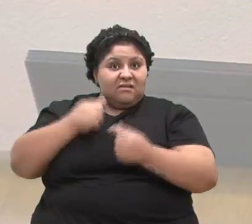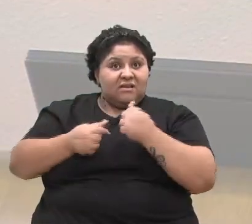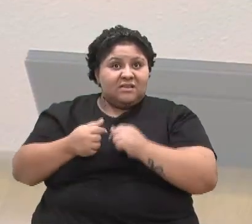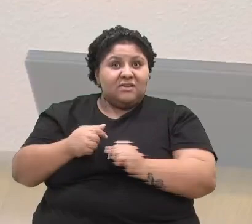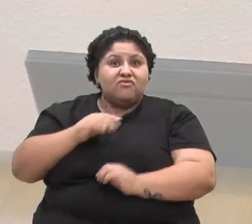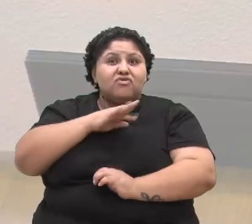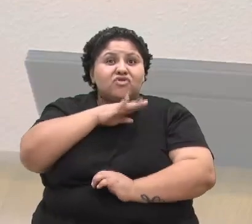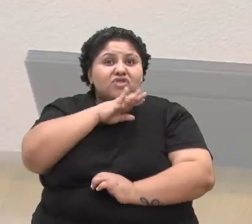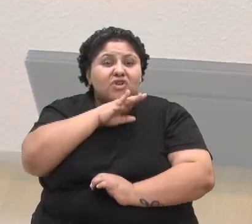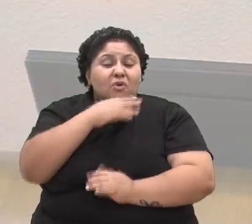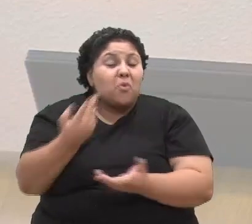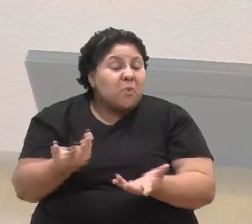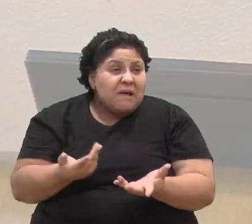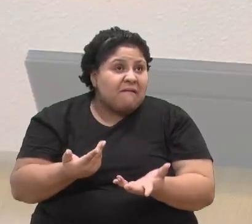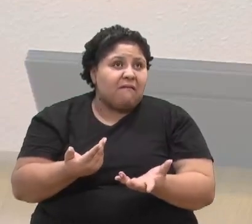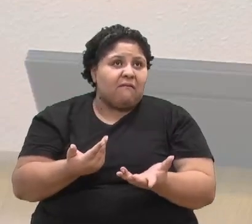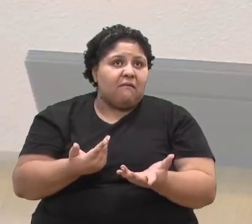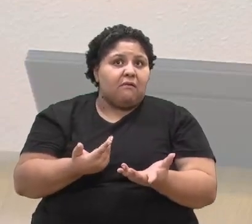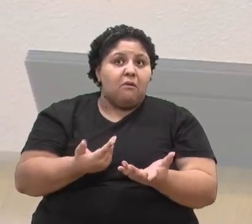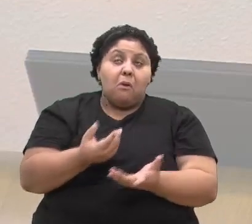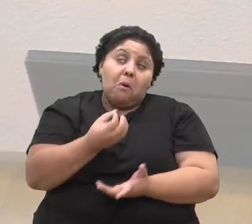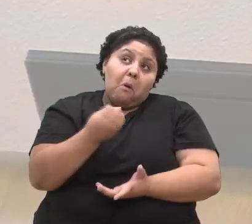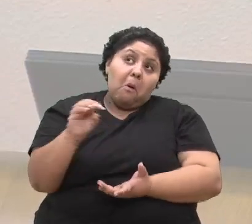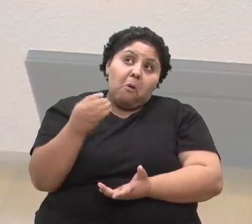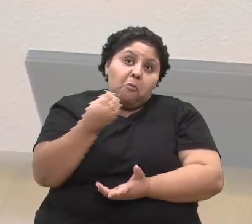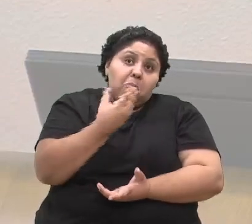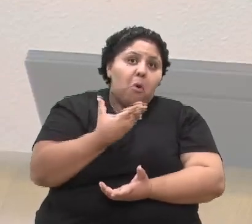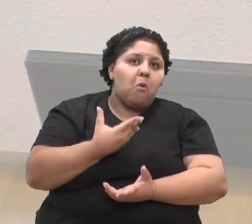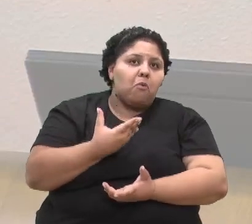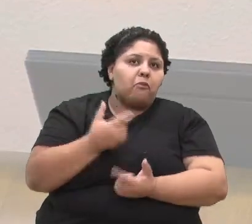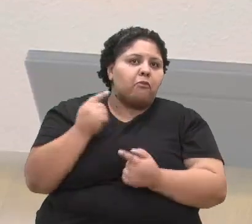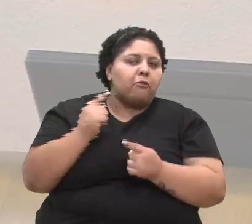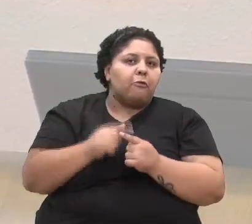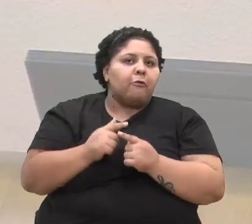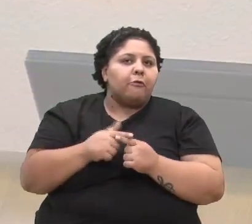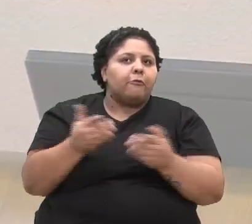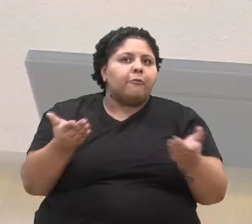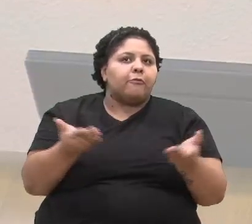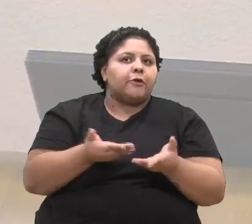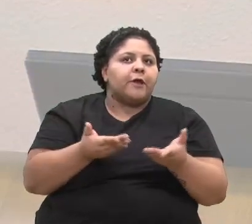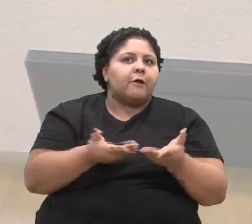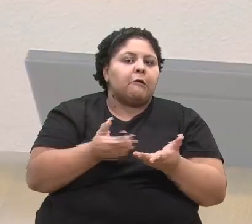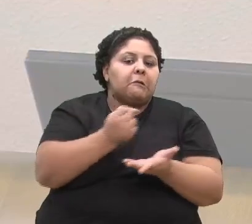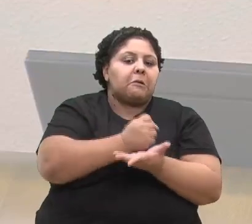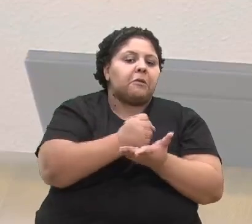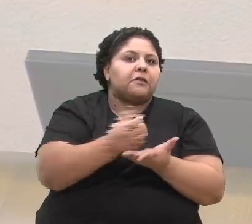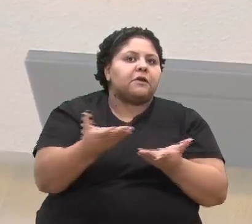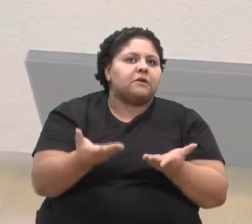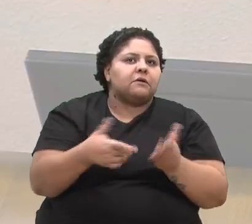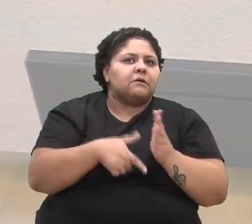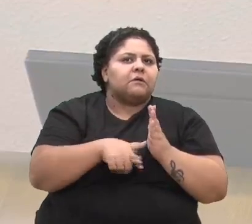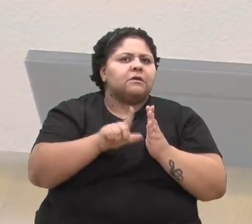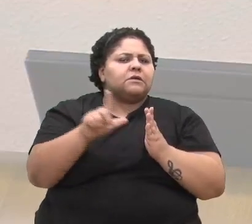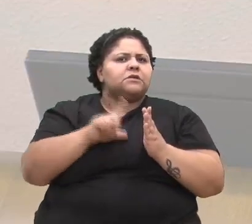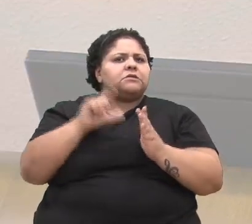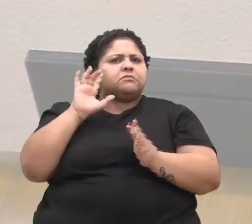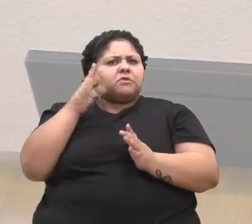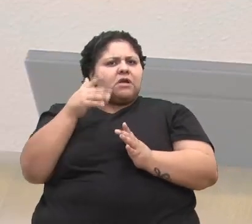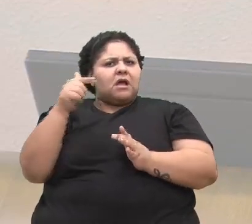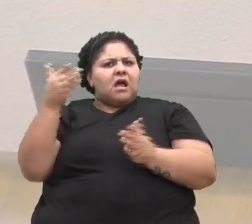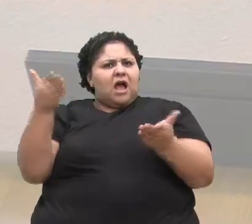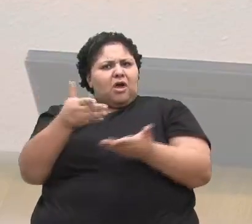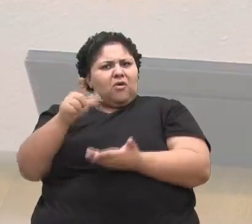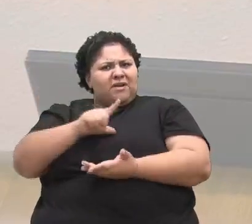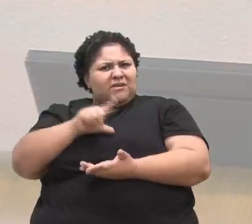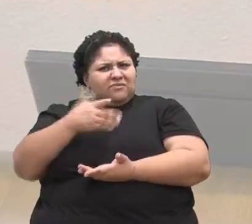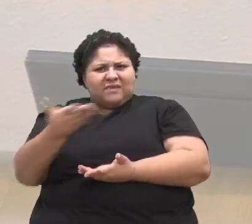ruim, ou se ele fosse tão bom, por que ele não, por que agora foi contratado? Antes ele tinha toda a solução, agora ele não tem.